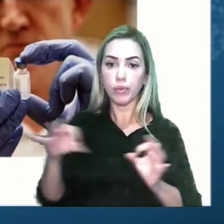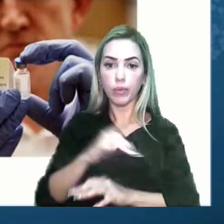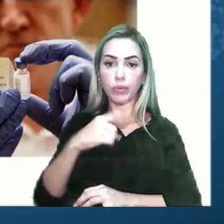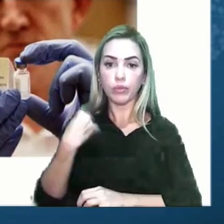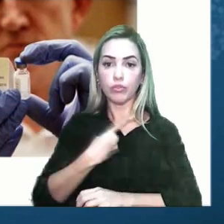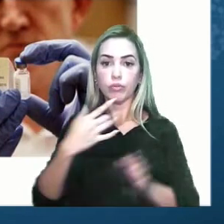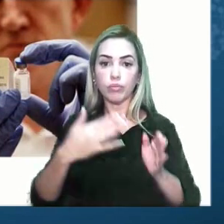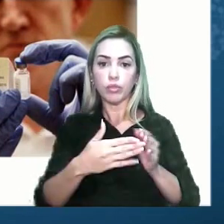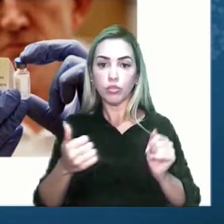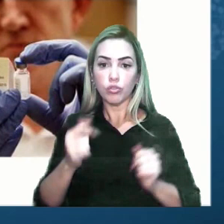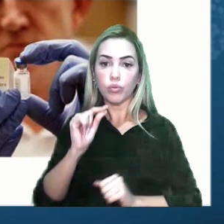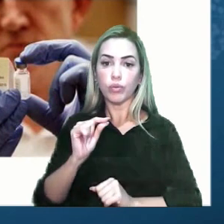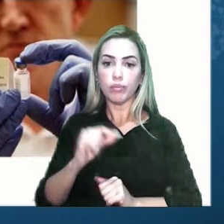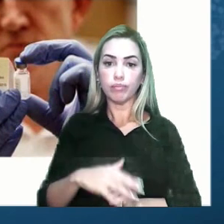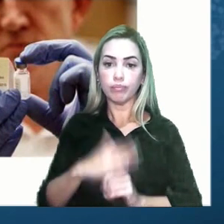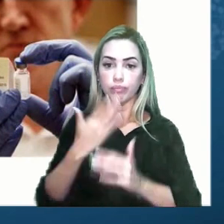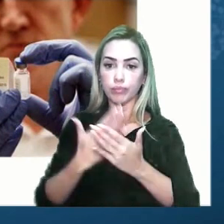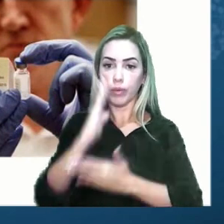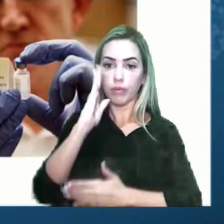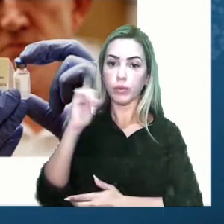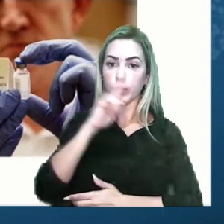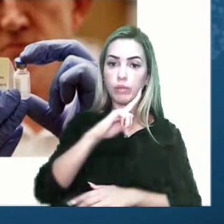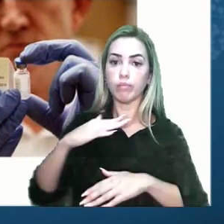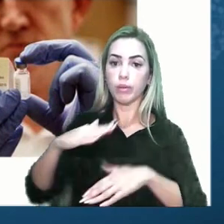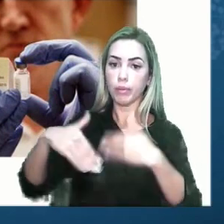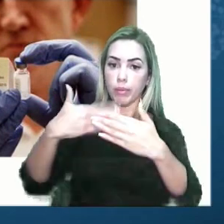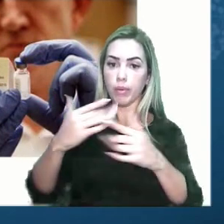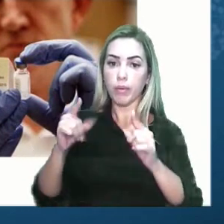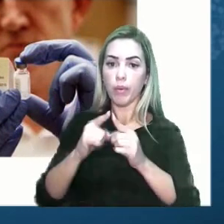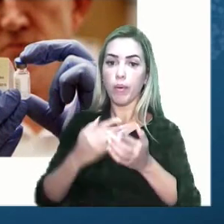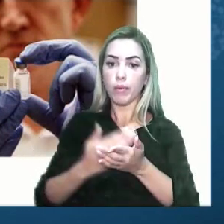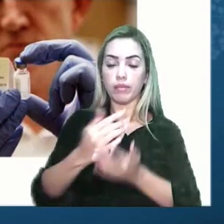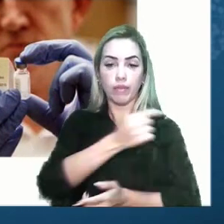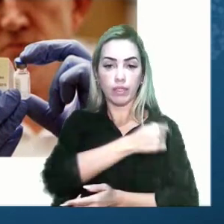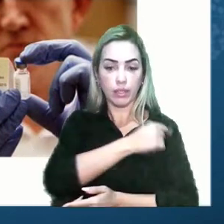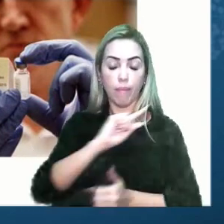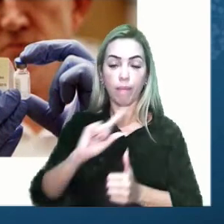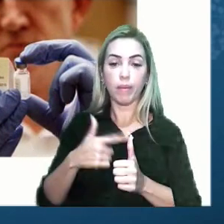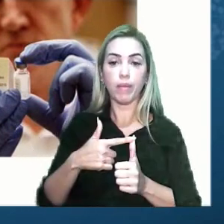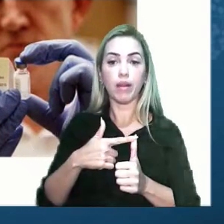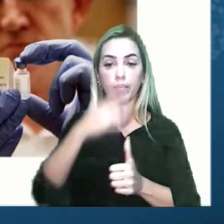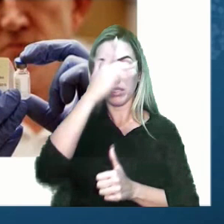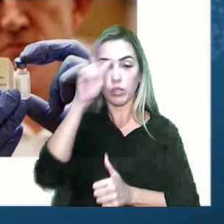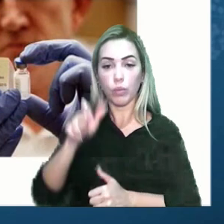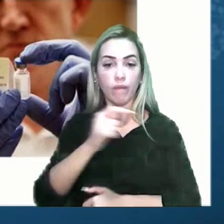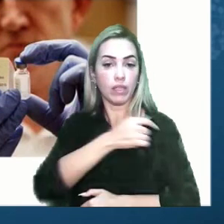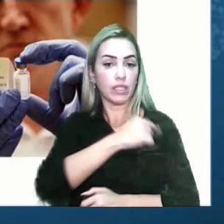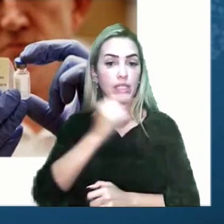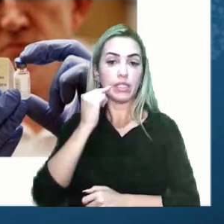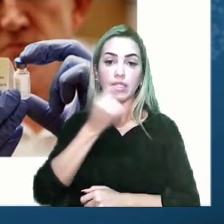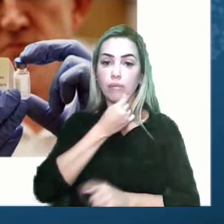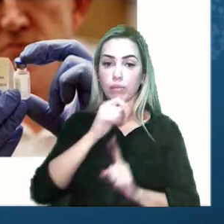pedirmos a aprovação, conseguimos começar a vacinação. A primeira pessoa foi vacinada em